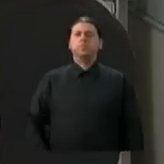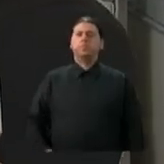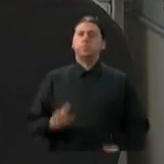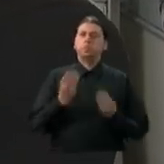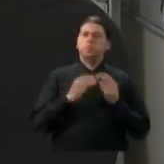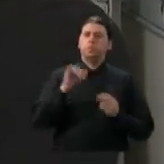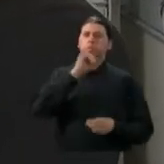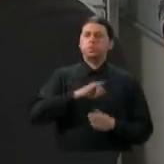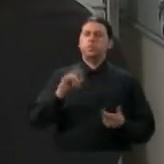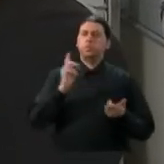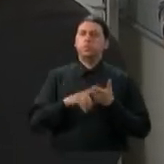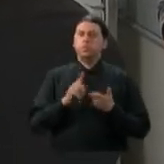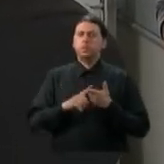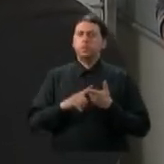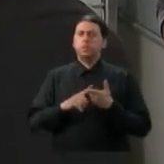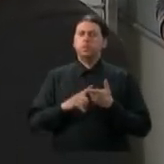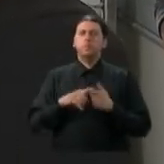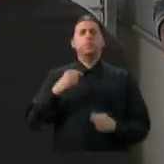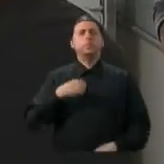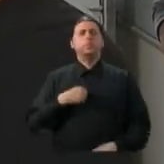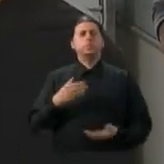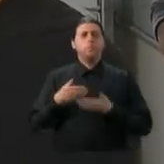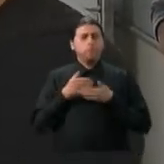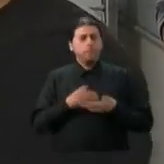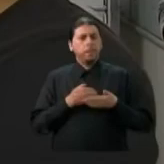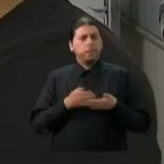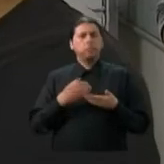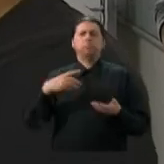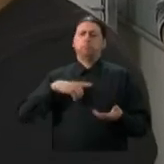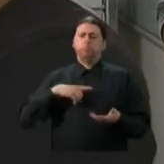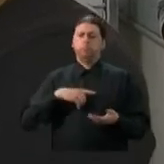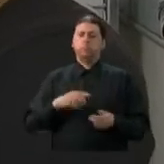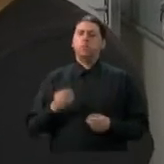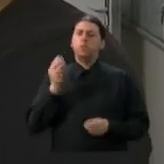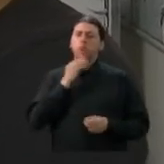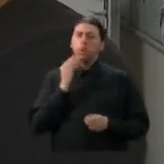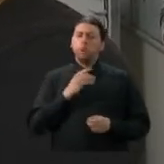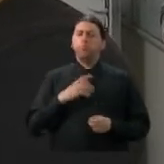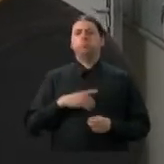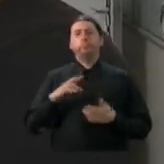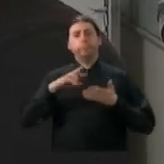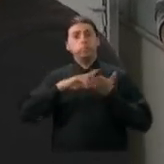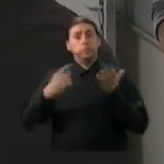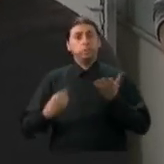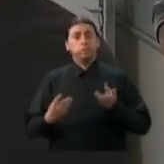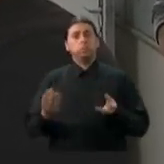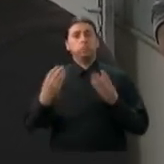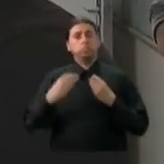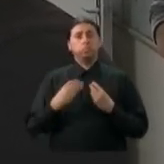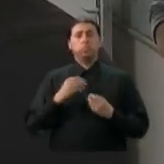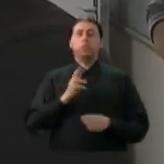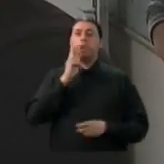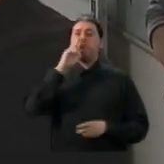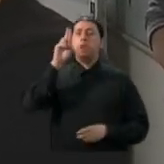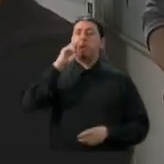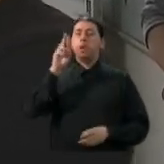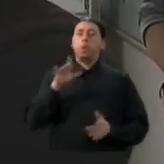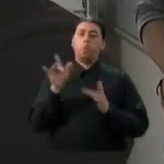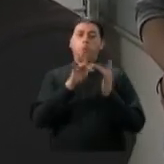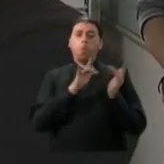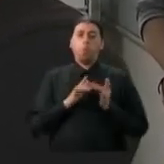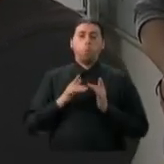né? Porque ele é uma criança, ele está sujeito a vírus, no ar, no contato com outras